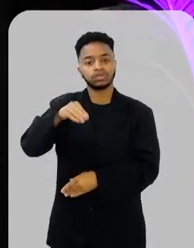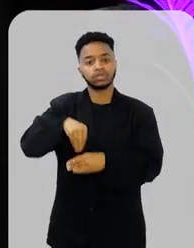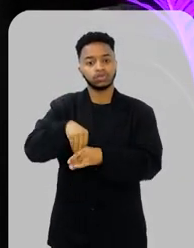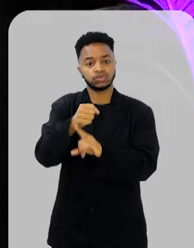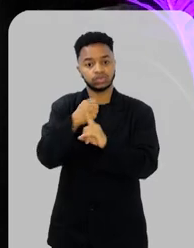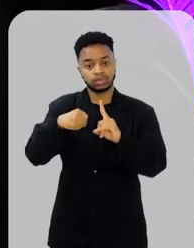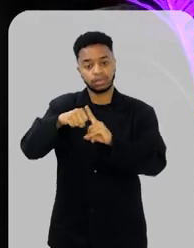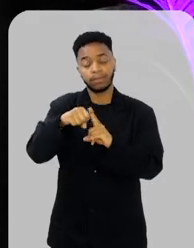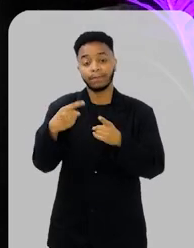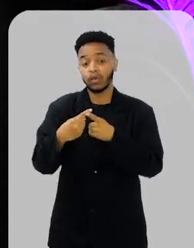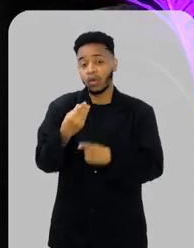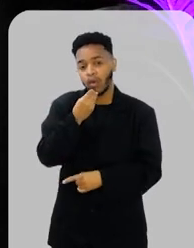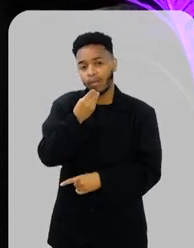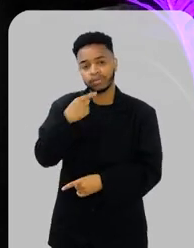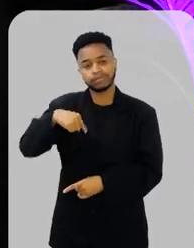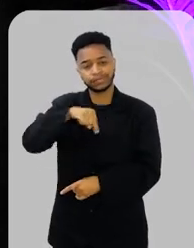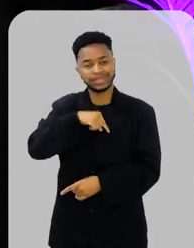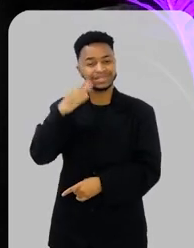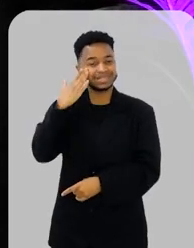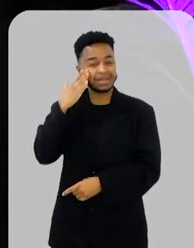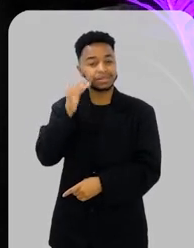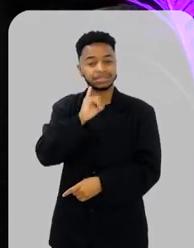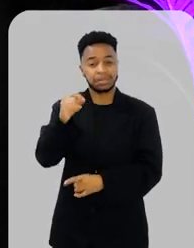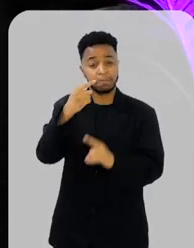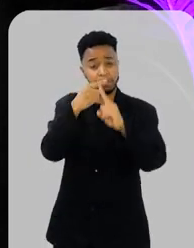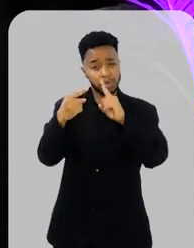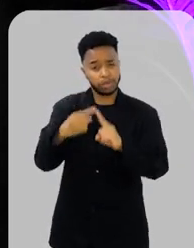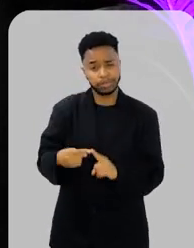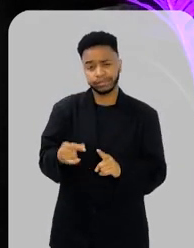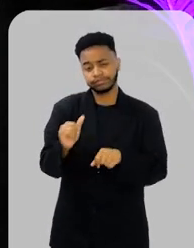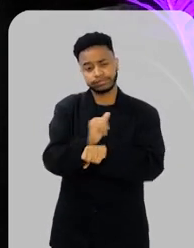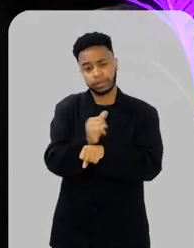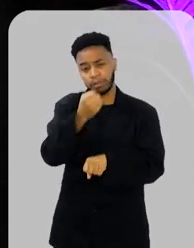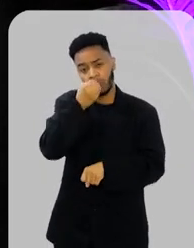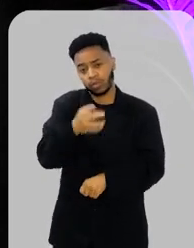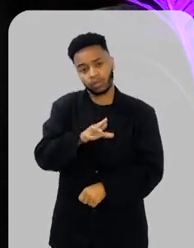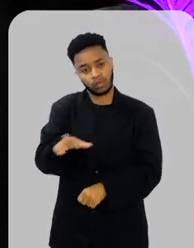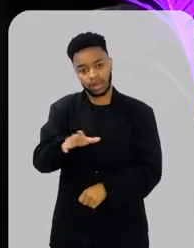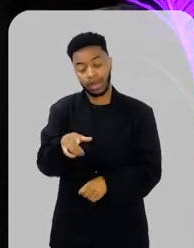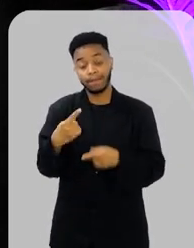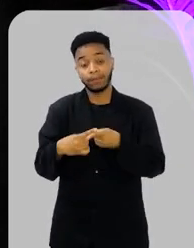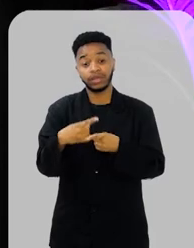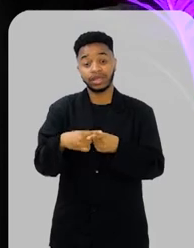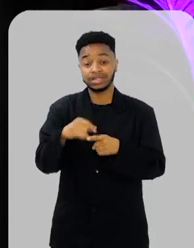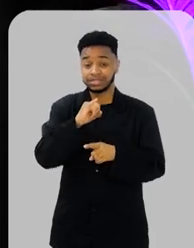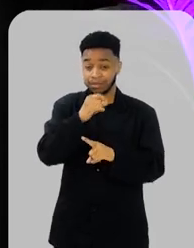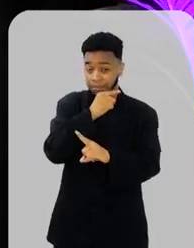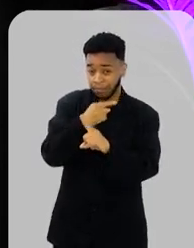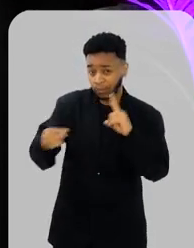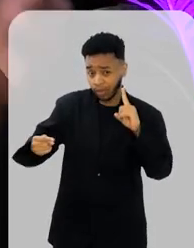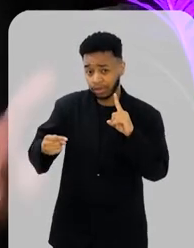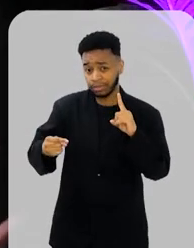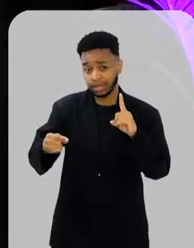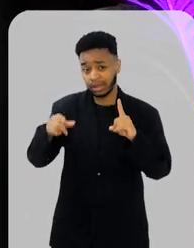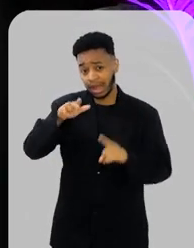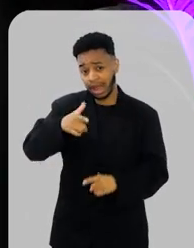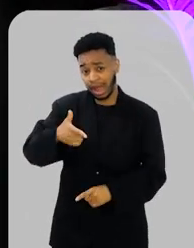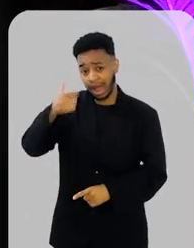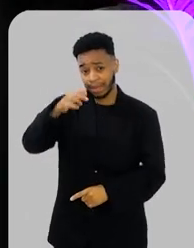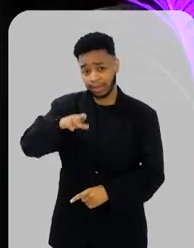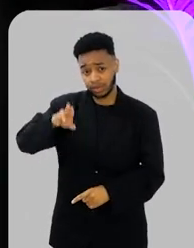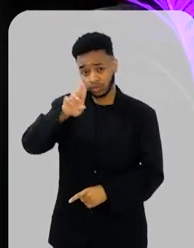que, obviamente, a gente sabe que o proibicionismo em si não é uma alternativa, né? Porque certamente proibir como um todo